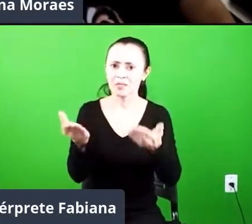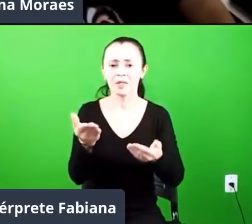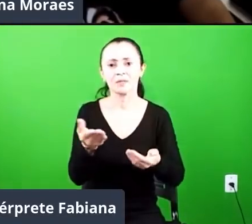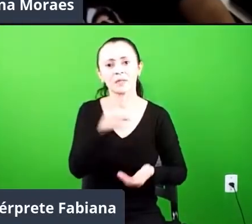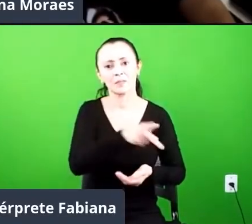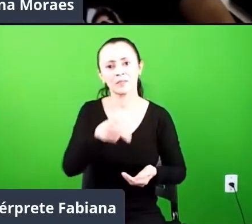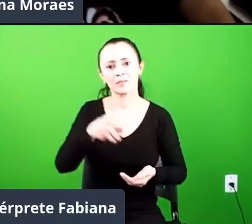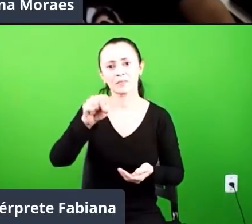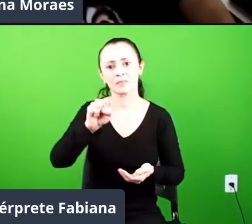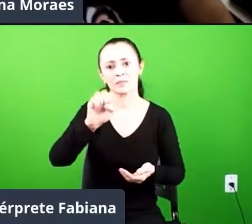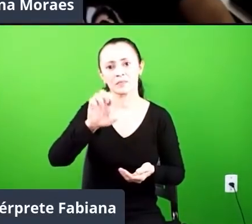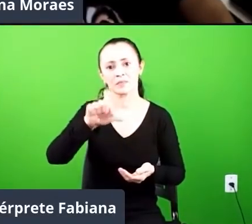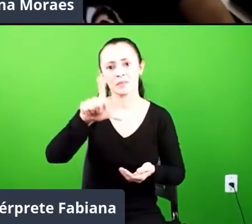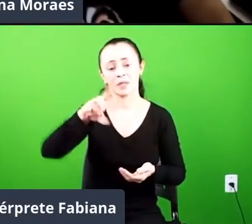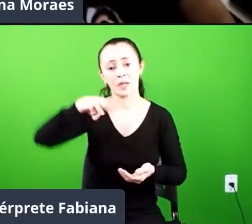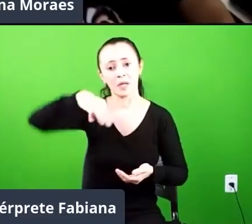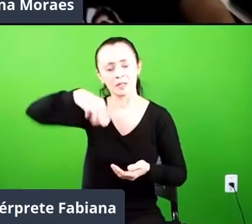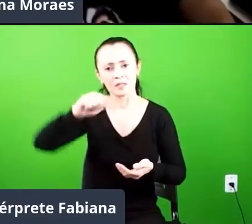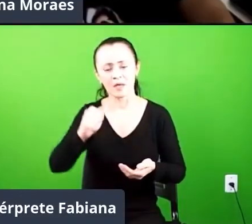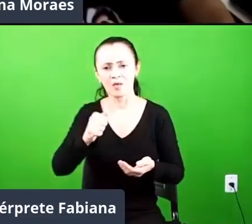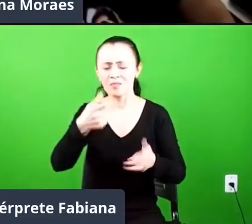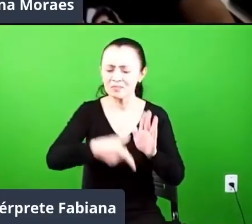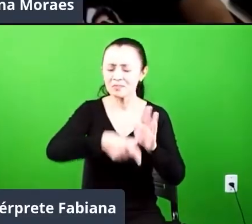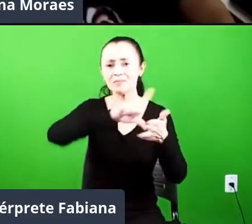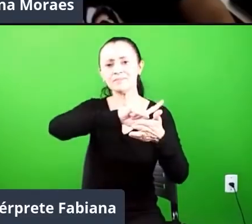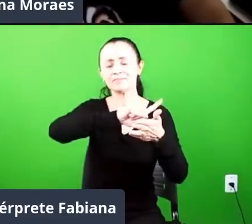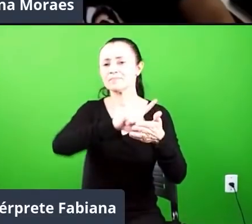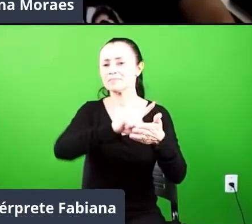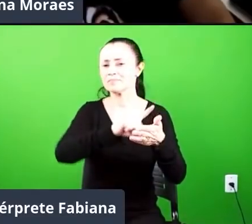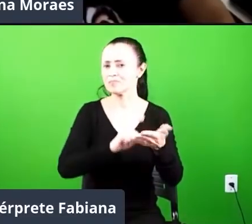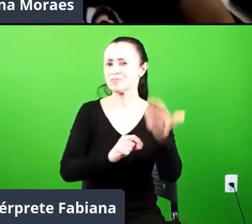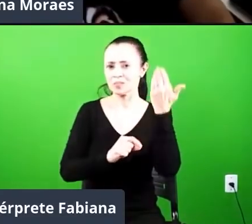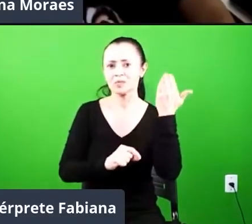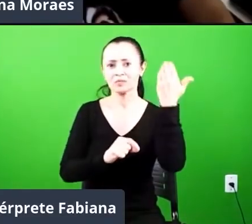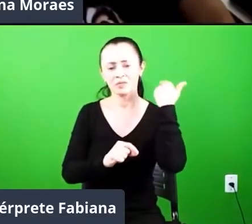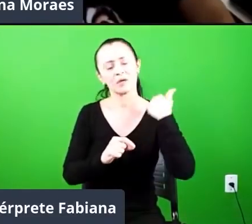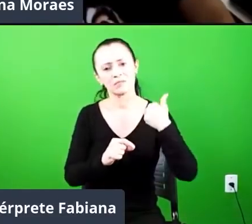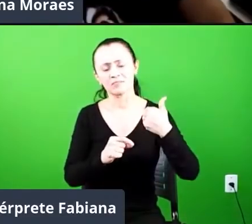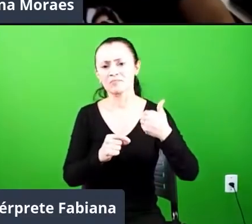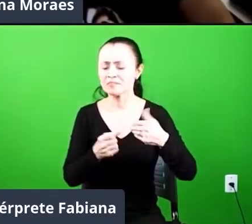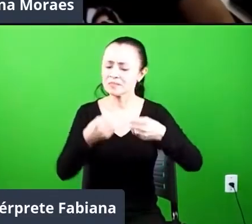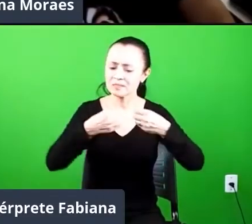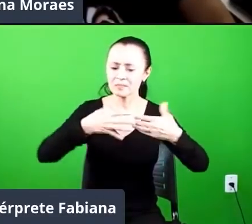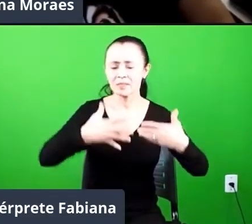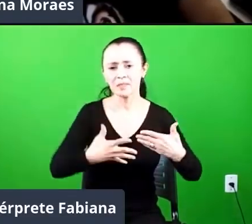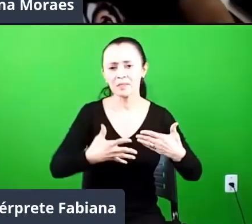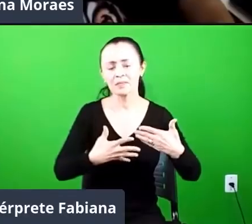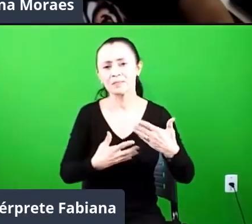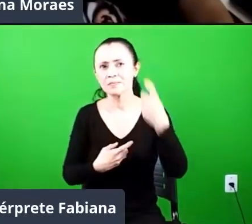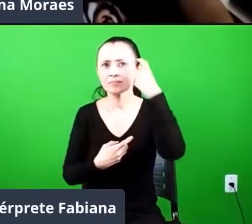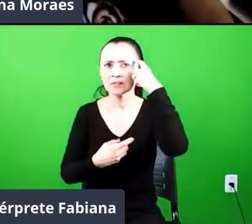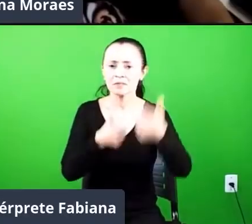isso mesmo antes desse período de pandemia, né? É um estudo que ela vem fazendo para entender um pouco esse trabalho